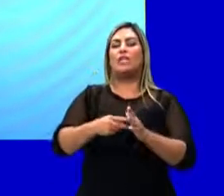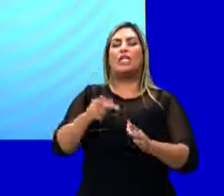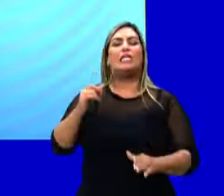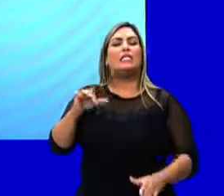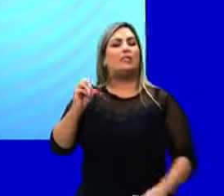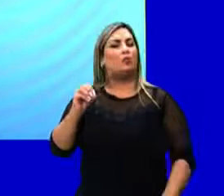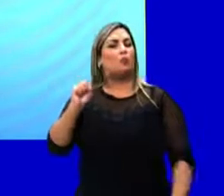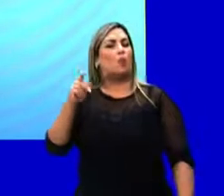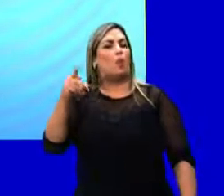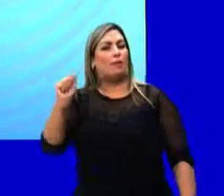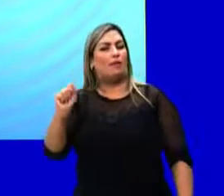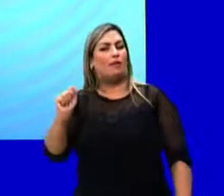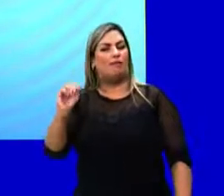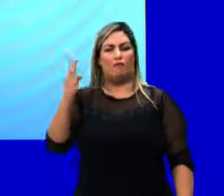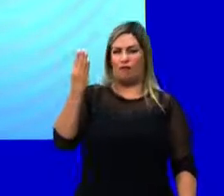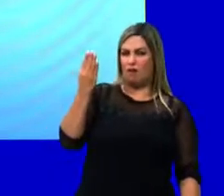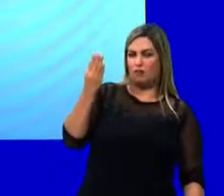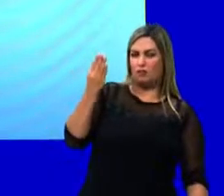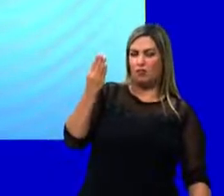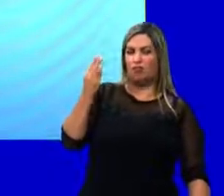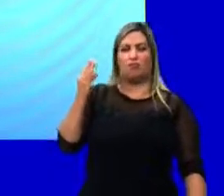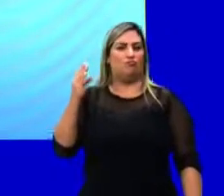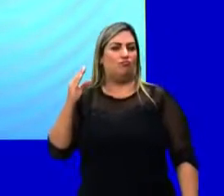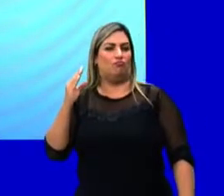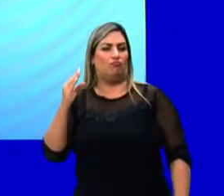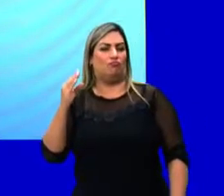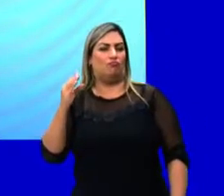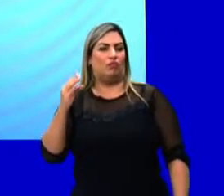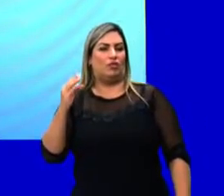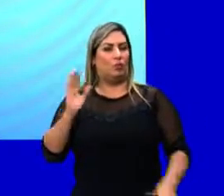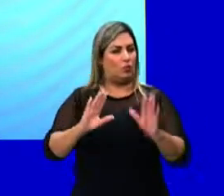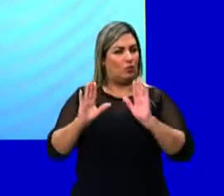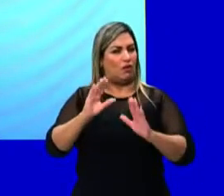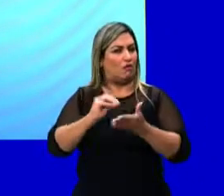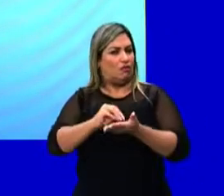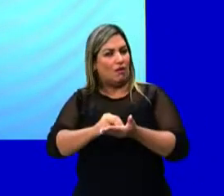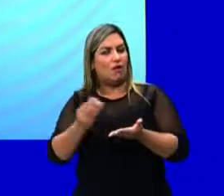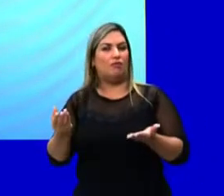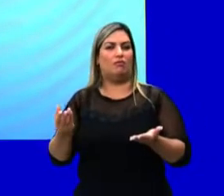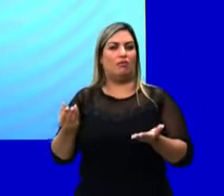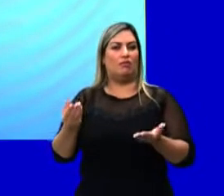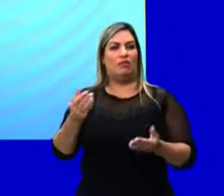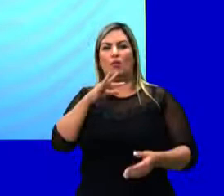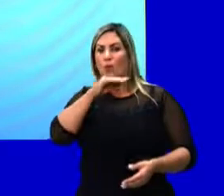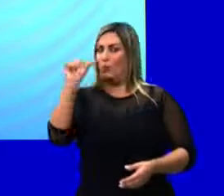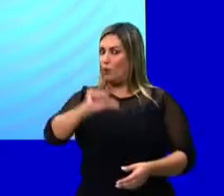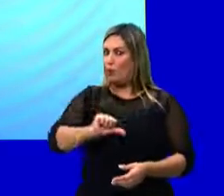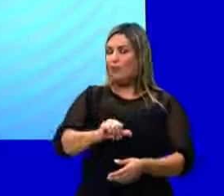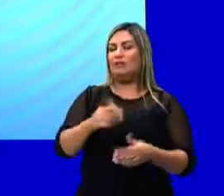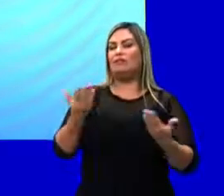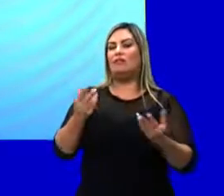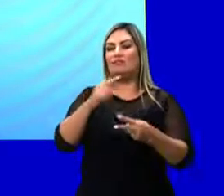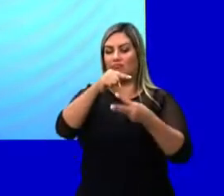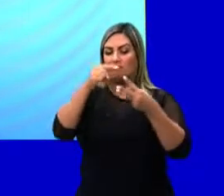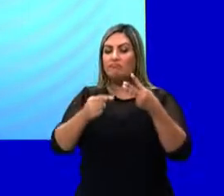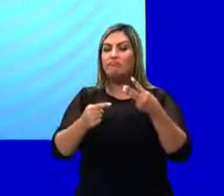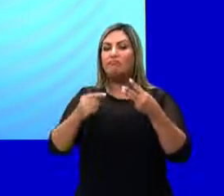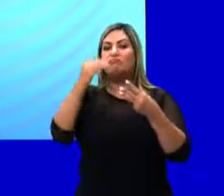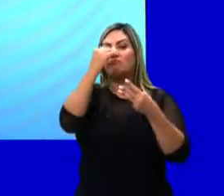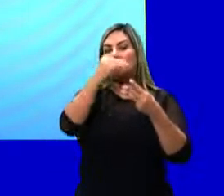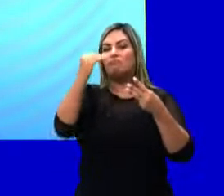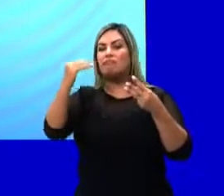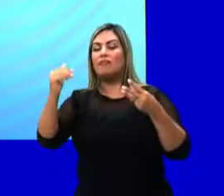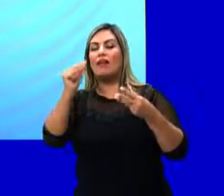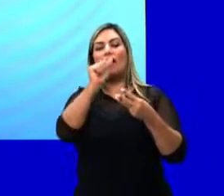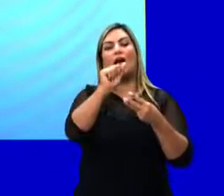Descuidado? O de Araque, falso? O entraram pelo cano, se deram mal? Ou, na mesma sequência,